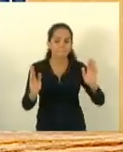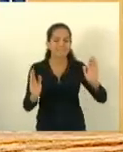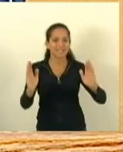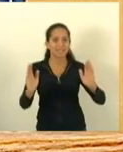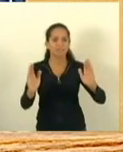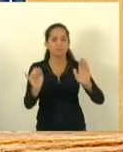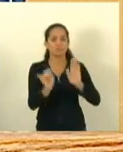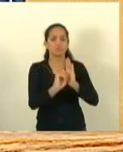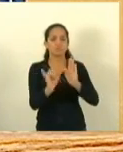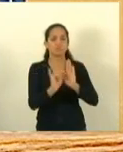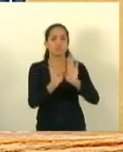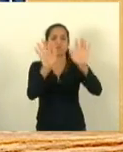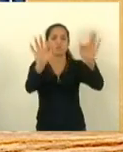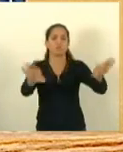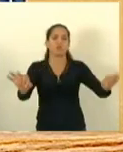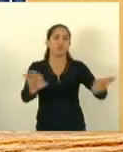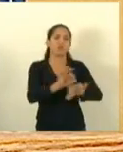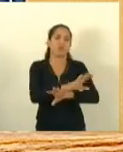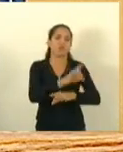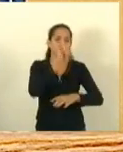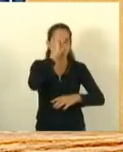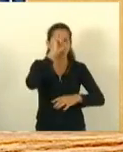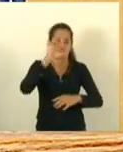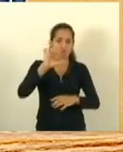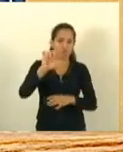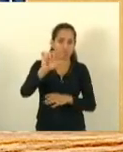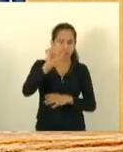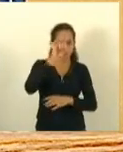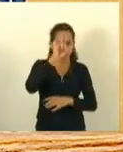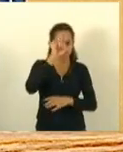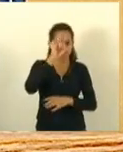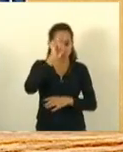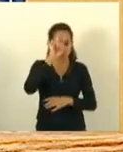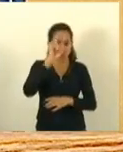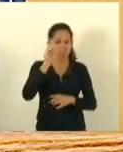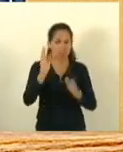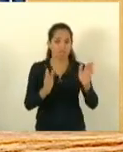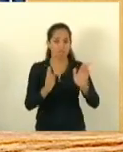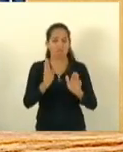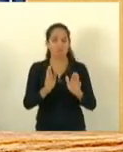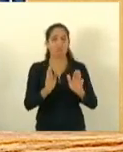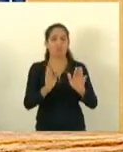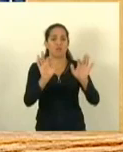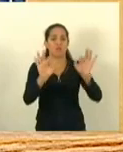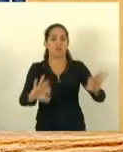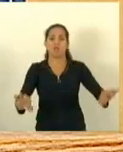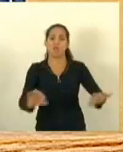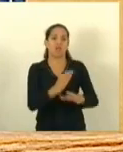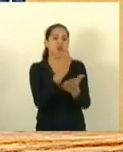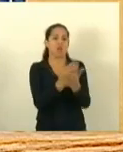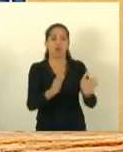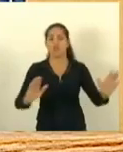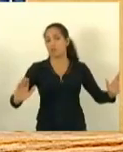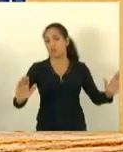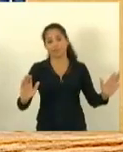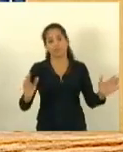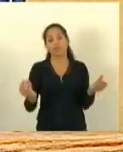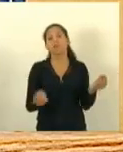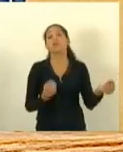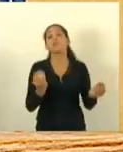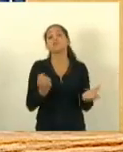edital acaba Daqui a 90 dias, salvo engano A validade desse edital termina